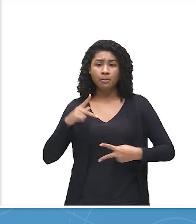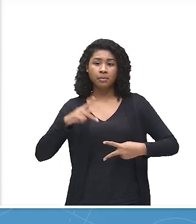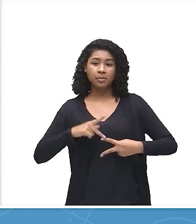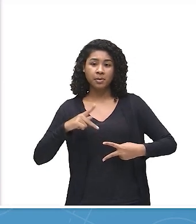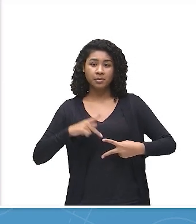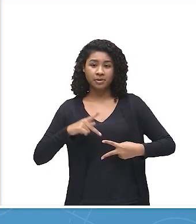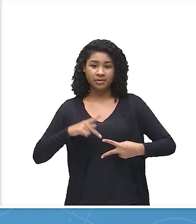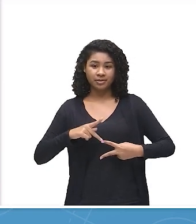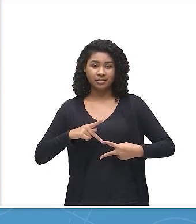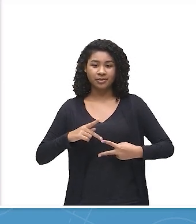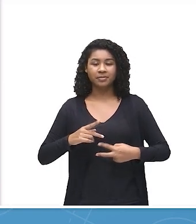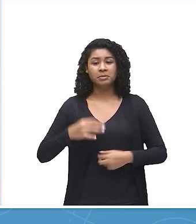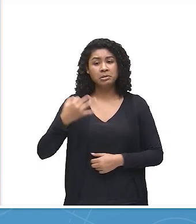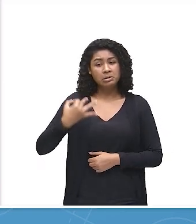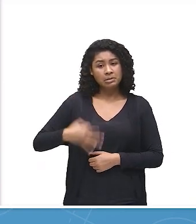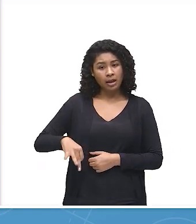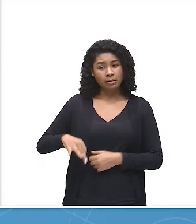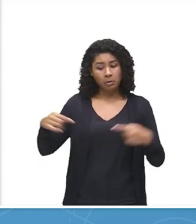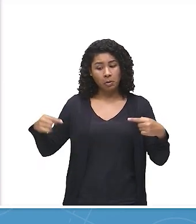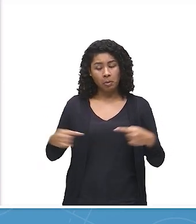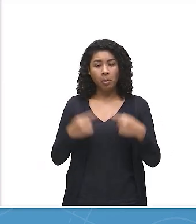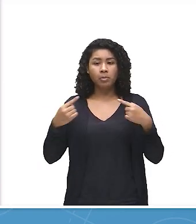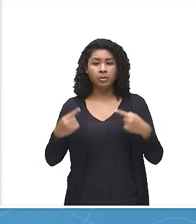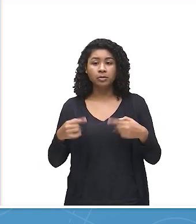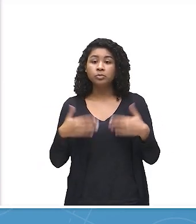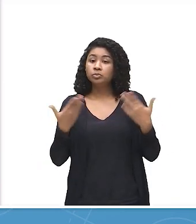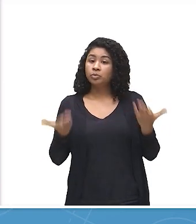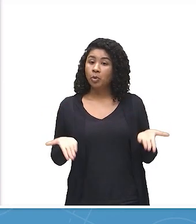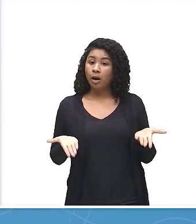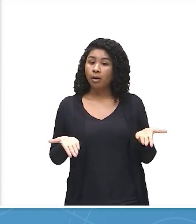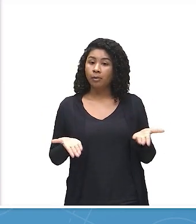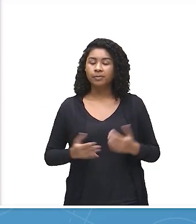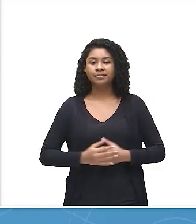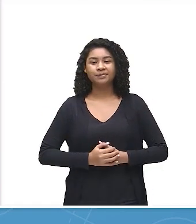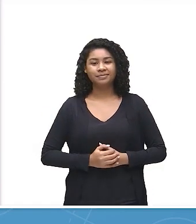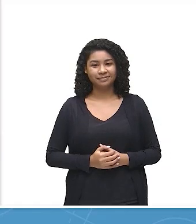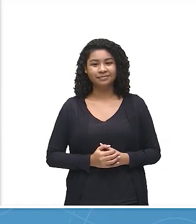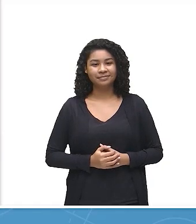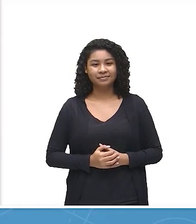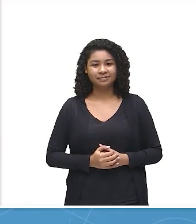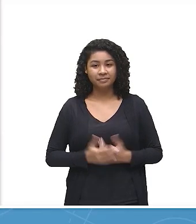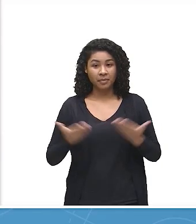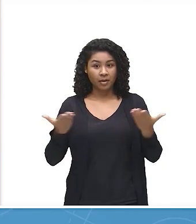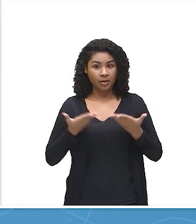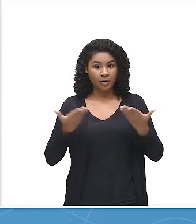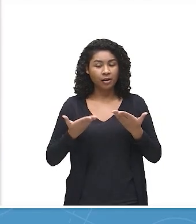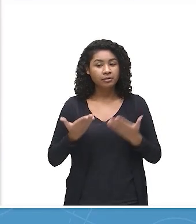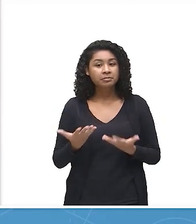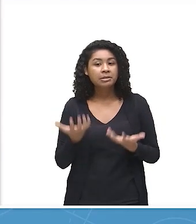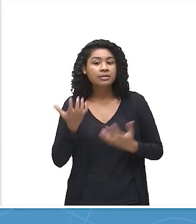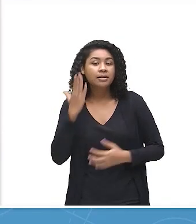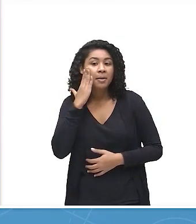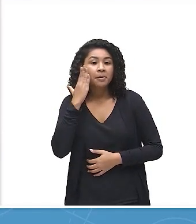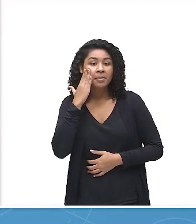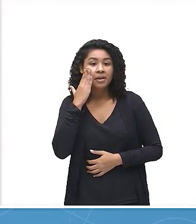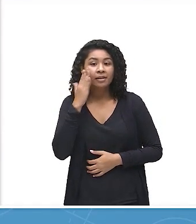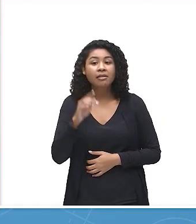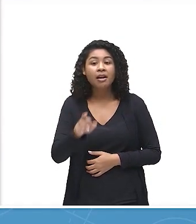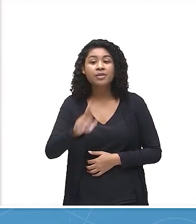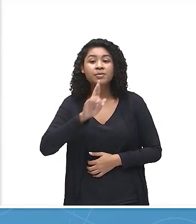que indicam a posição, o lugar de alguém, de algo, certo? E eu tenho aqui 4 alternativas e